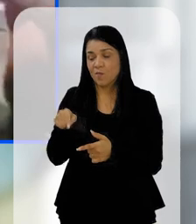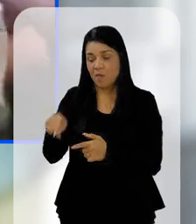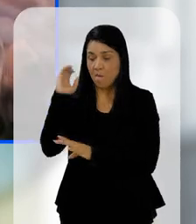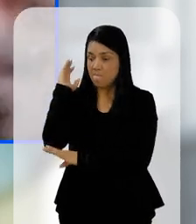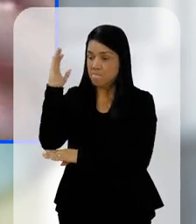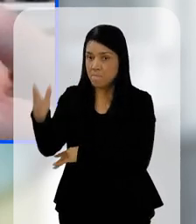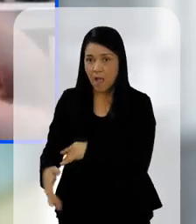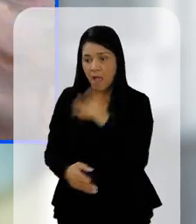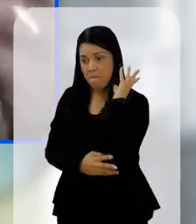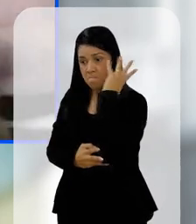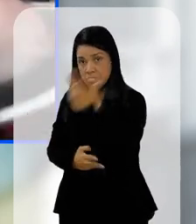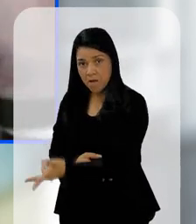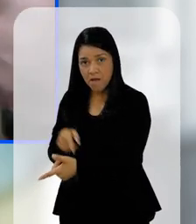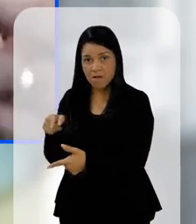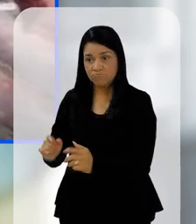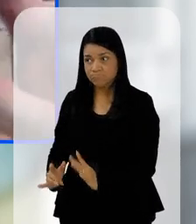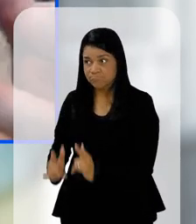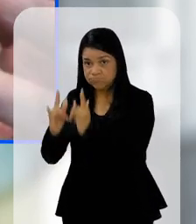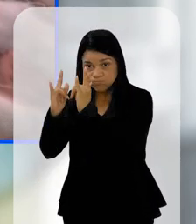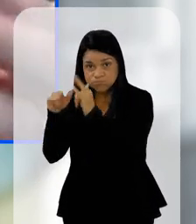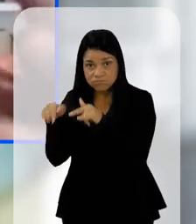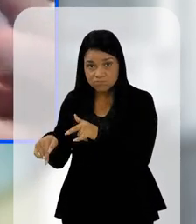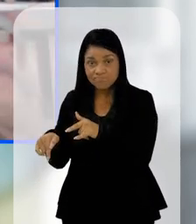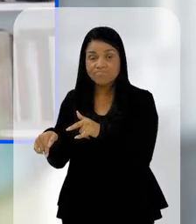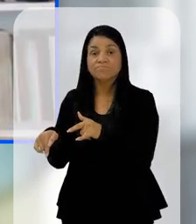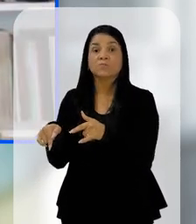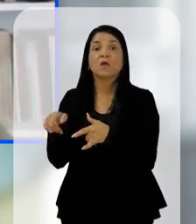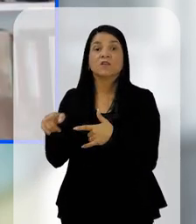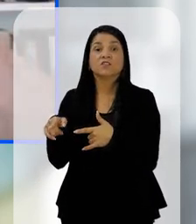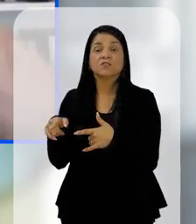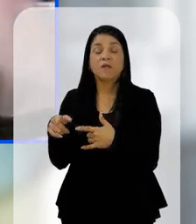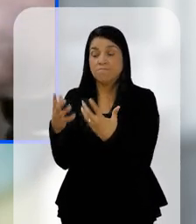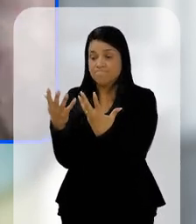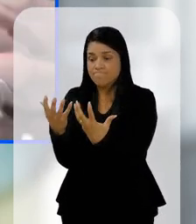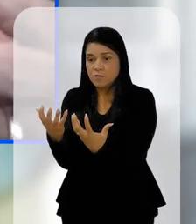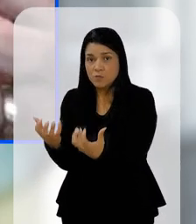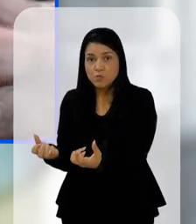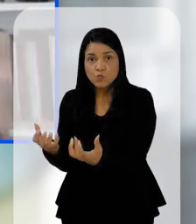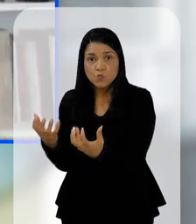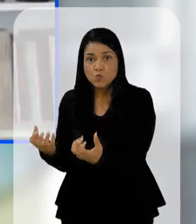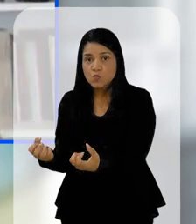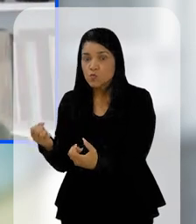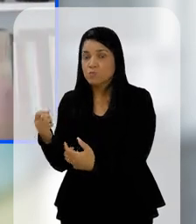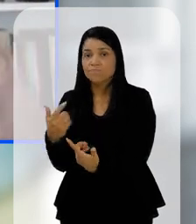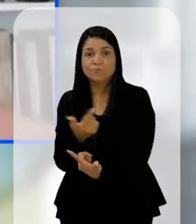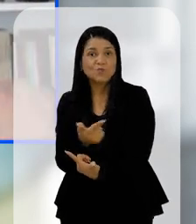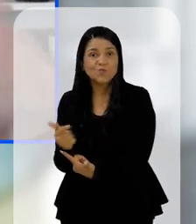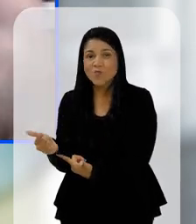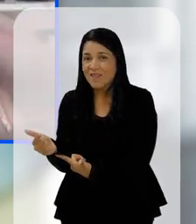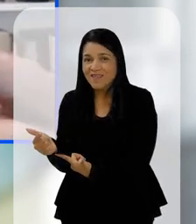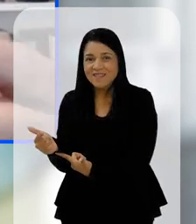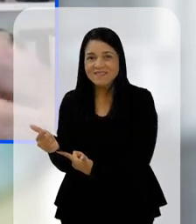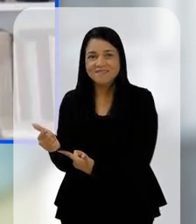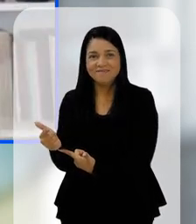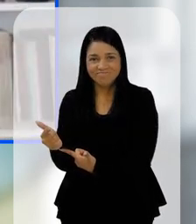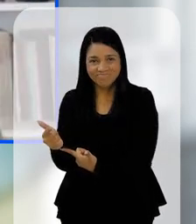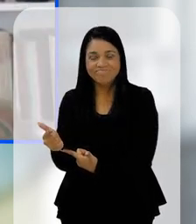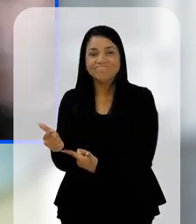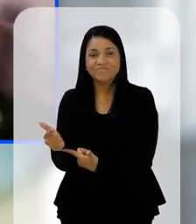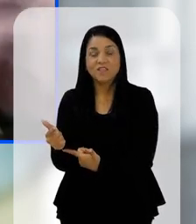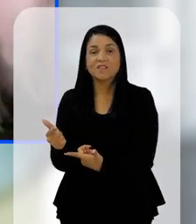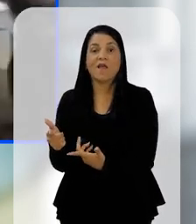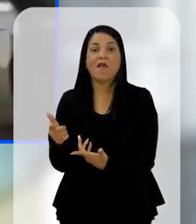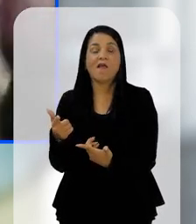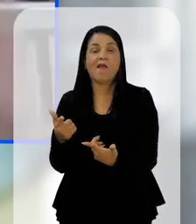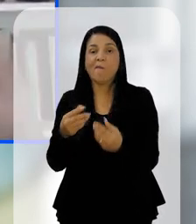de absorver, nós já somos cidades esponja por natureza, e a gente está queimando esse serviço ambiental, além de estar comprometendo